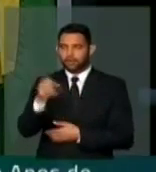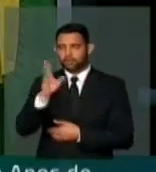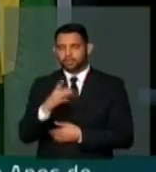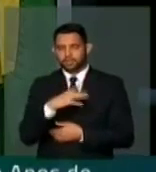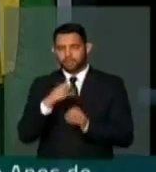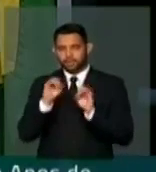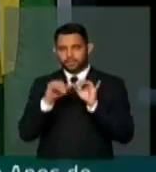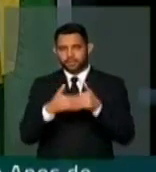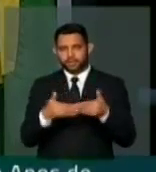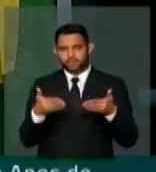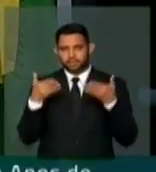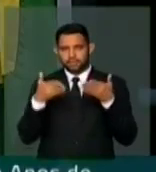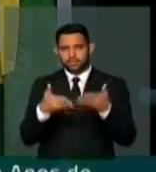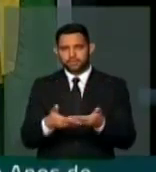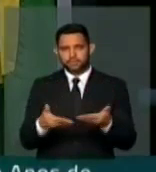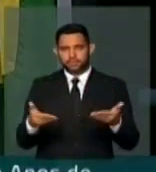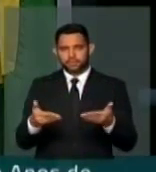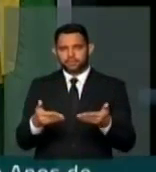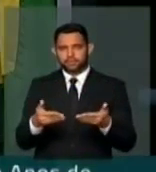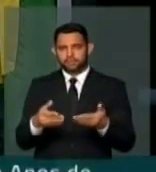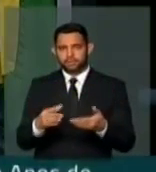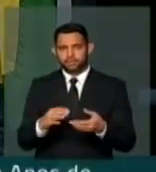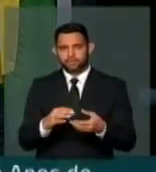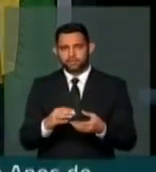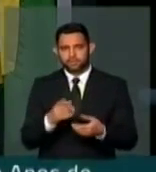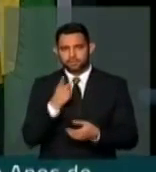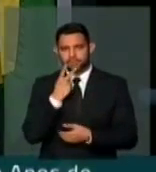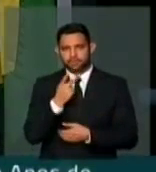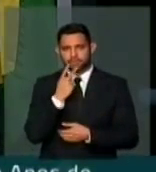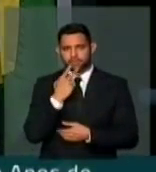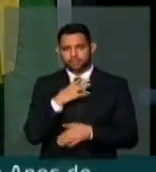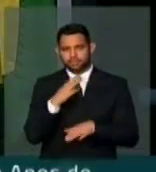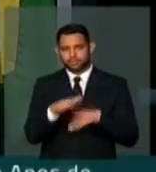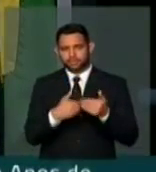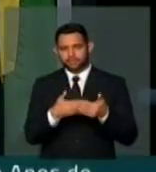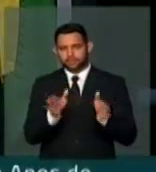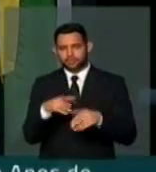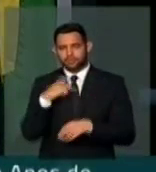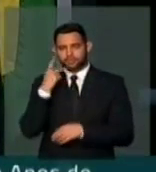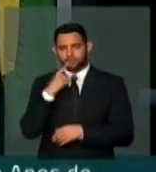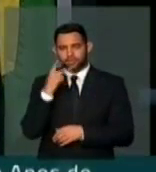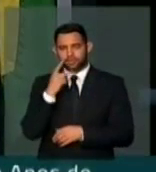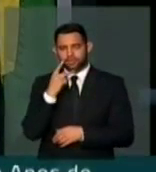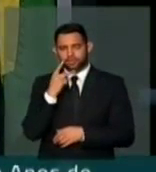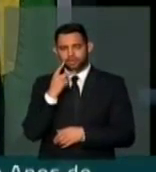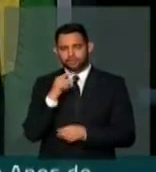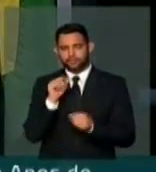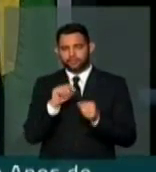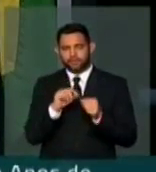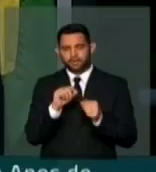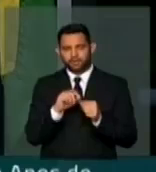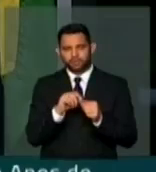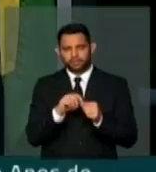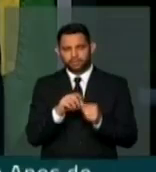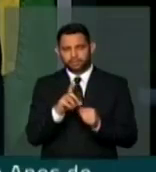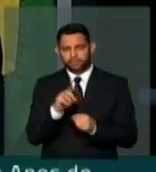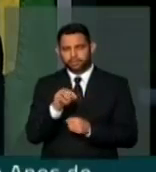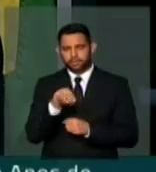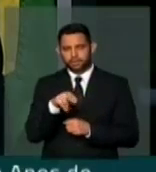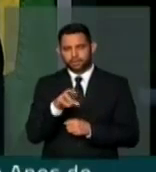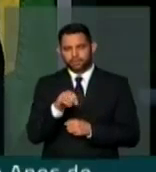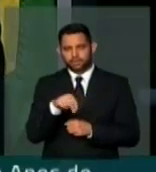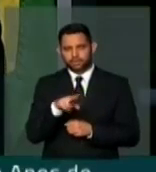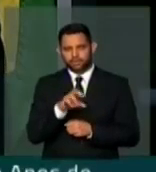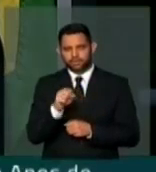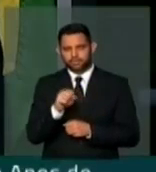Quero encerrar minha participação asseverando que os passos da abertura política, promovida por Dr. Tranquedo